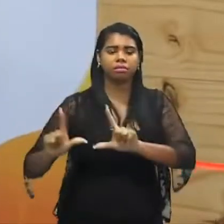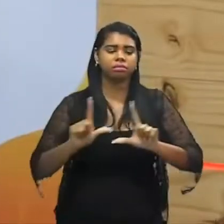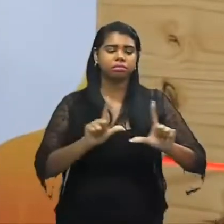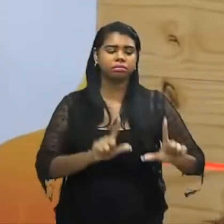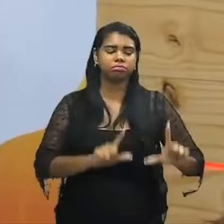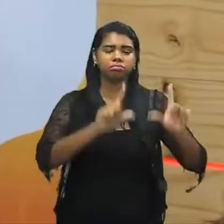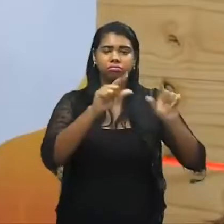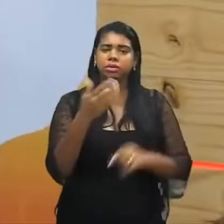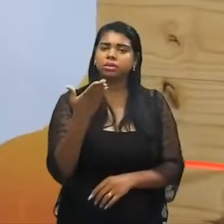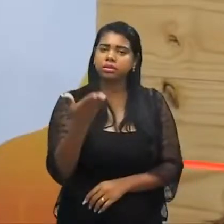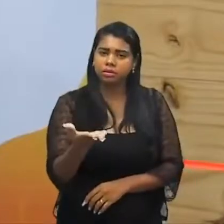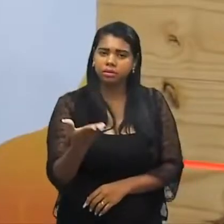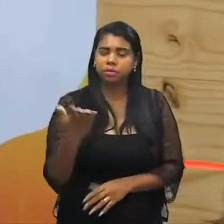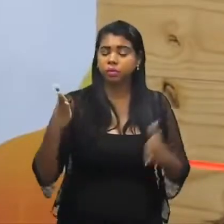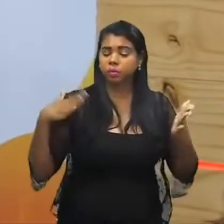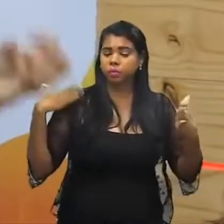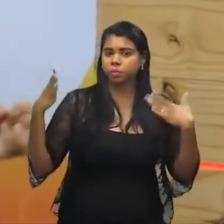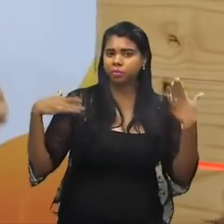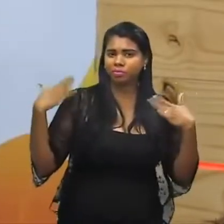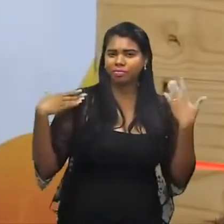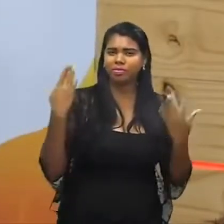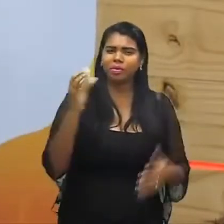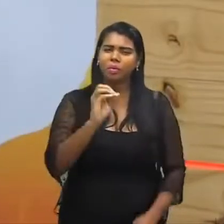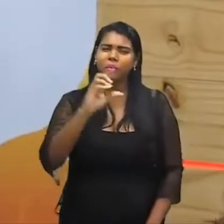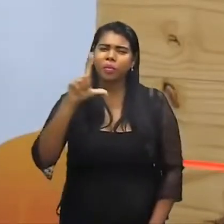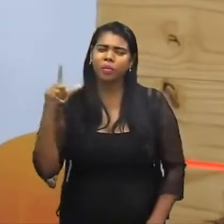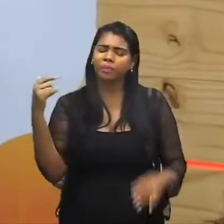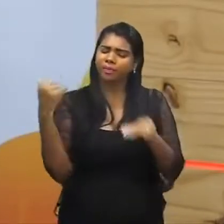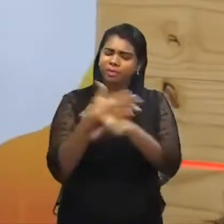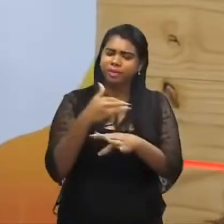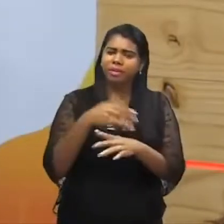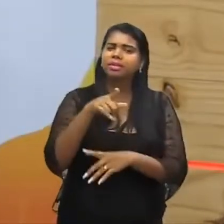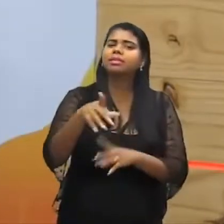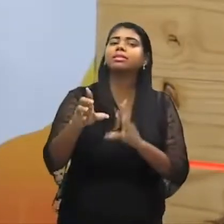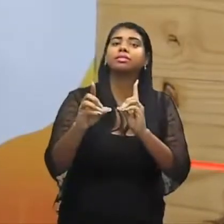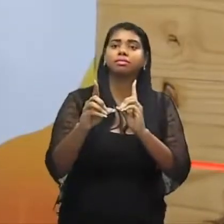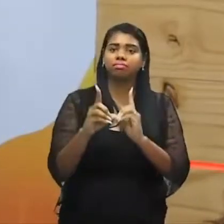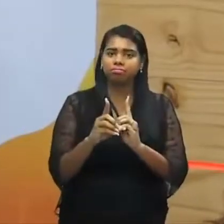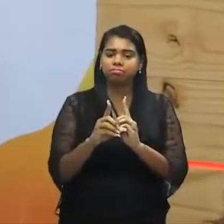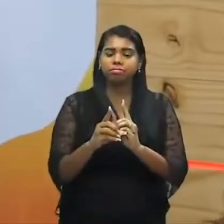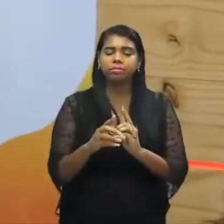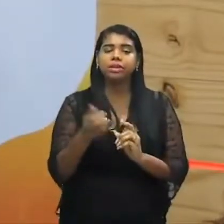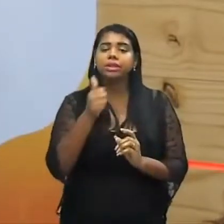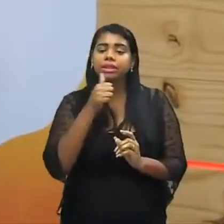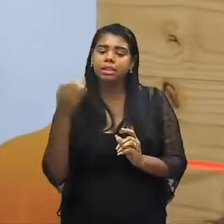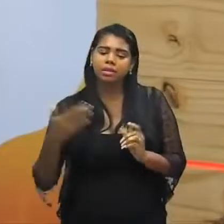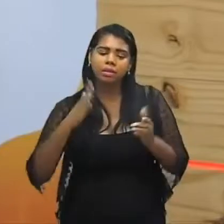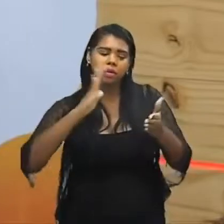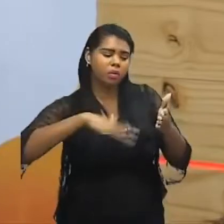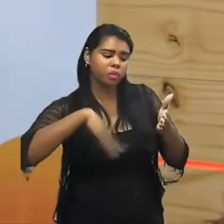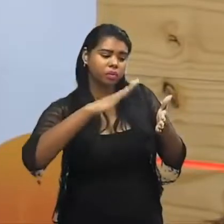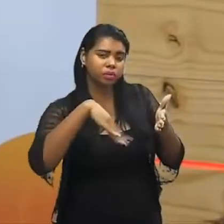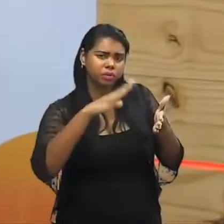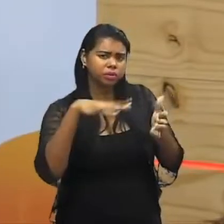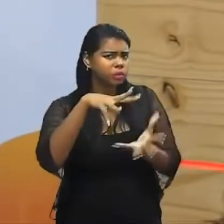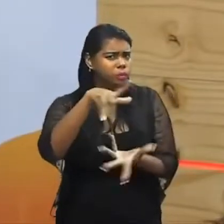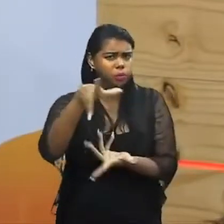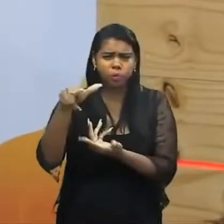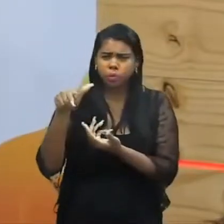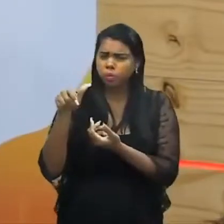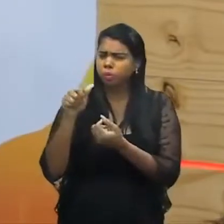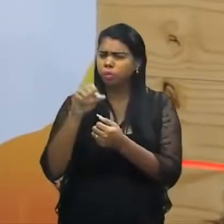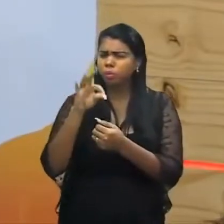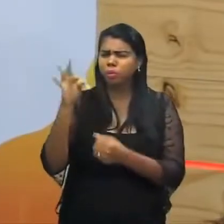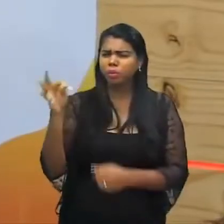forem para um passeio em Olinda ou em Recife, vocês vão encontrar artistas que ainda hoje pintam com arte naif no mundo todo.